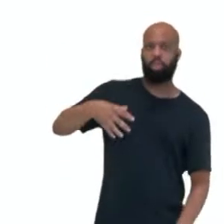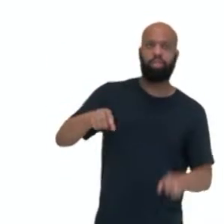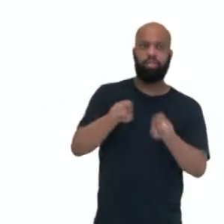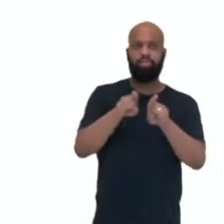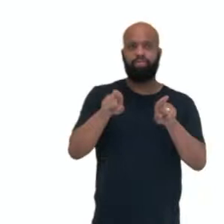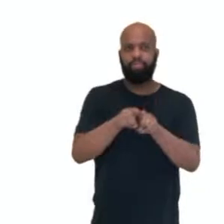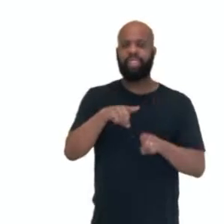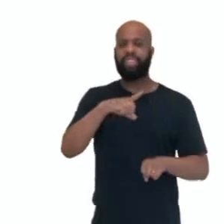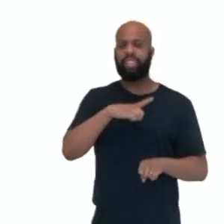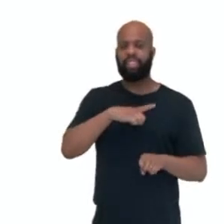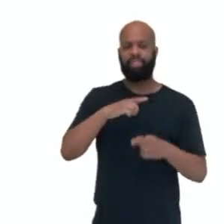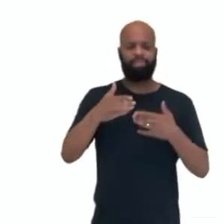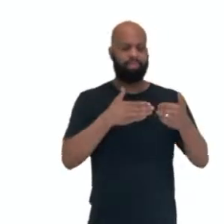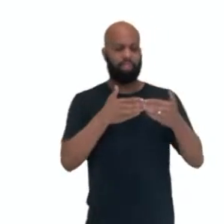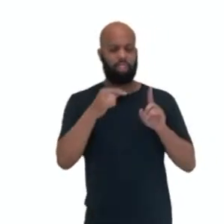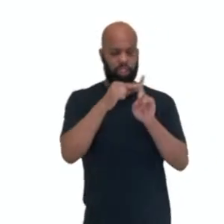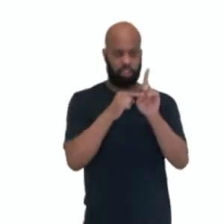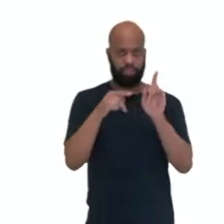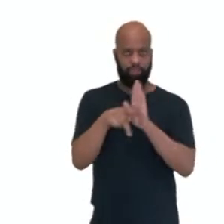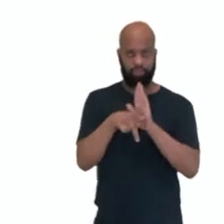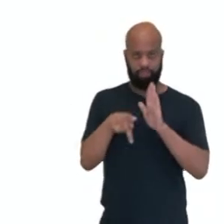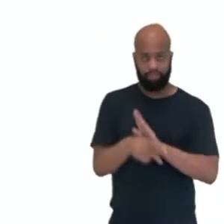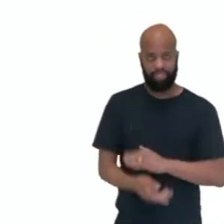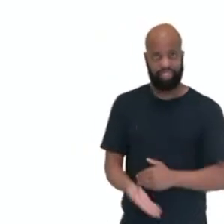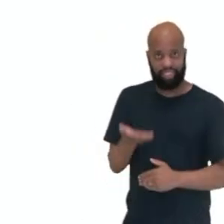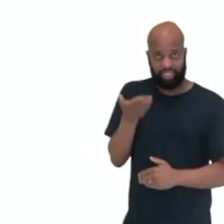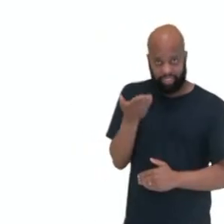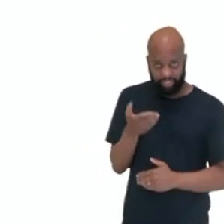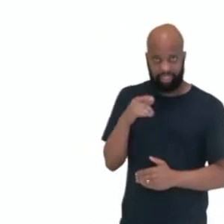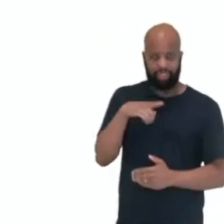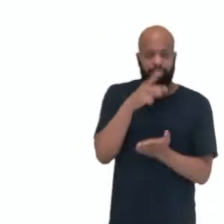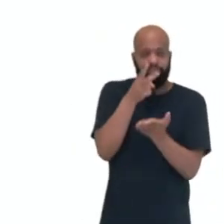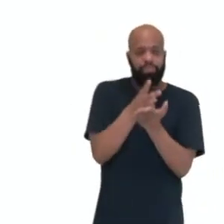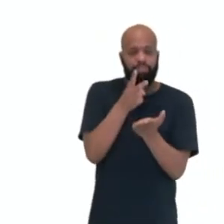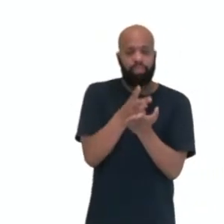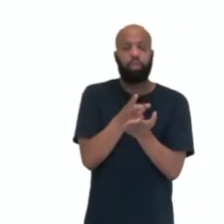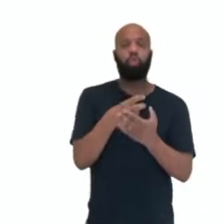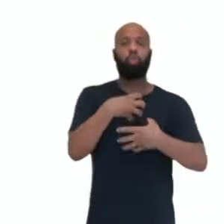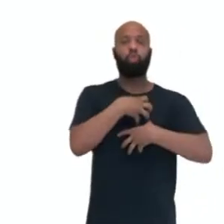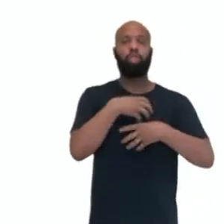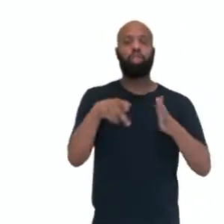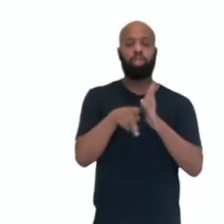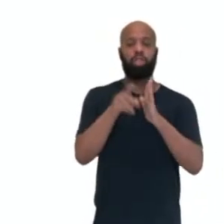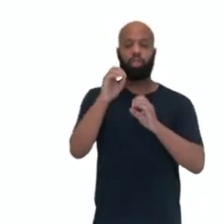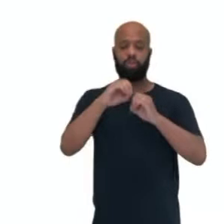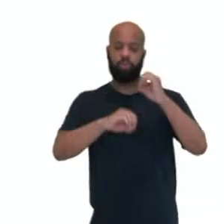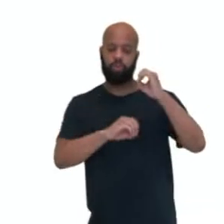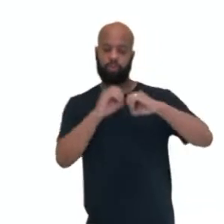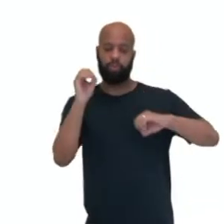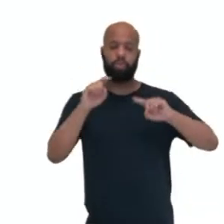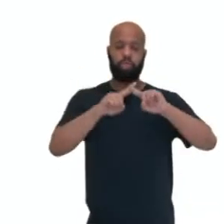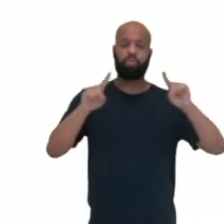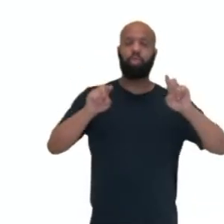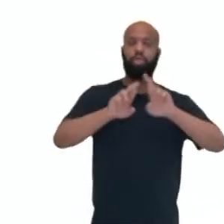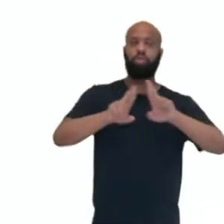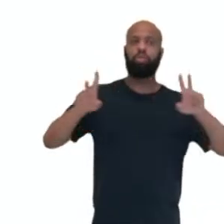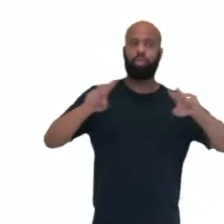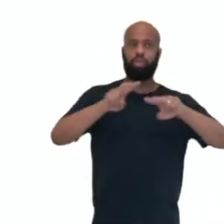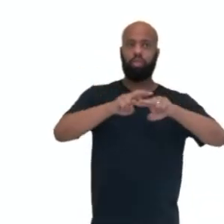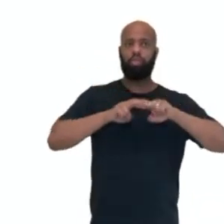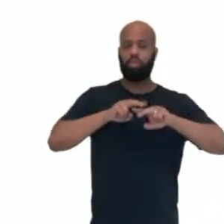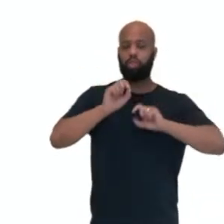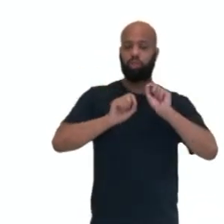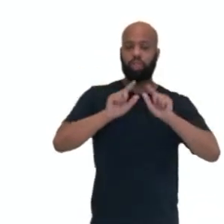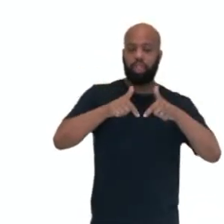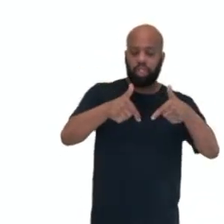em todo tipo de isomeria, os isômeros óticos possuem a mesma fórmula molecular, mas são diferenciados por sua